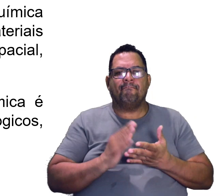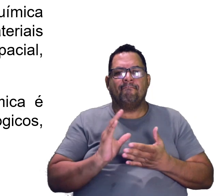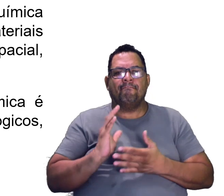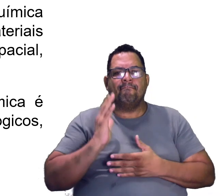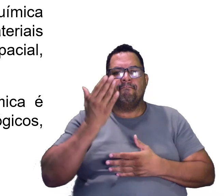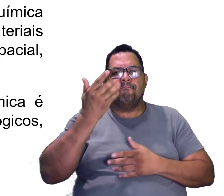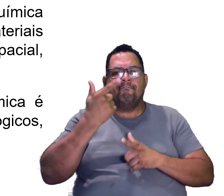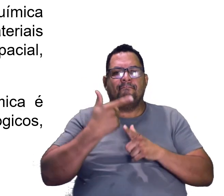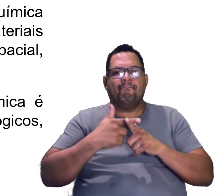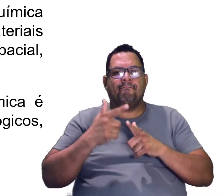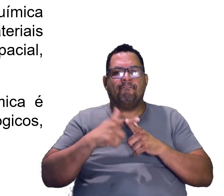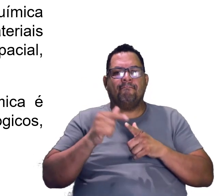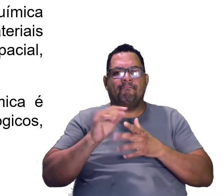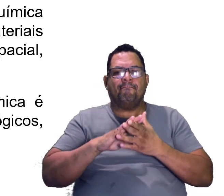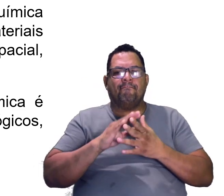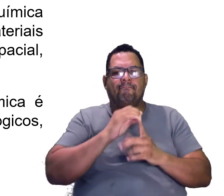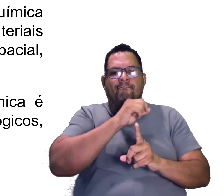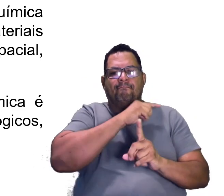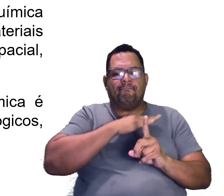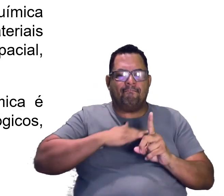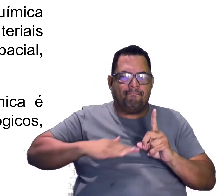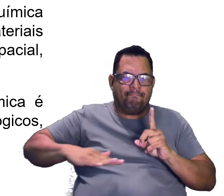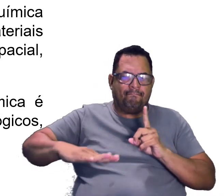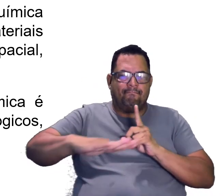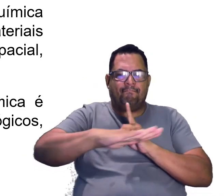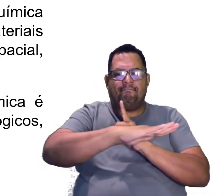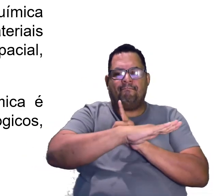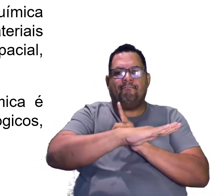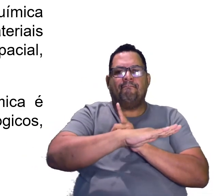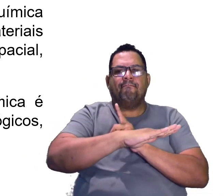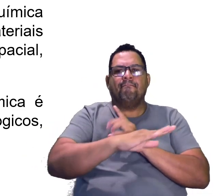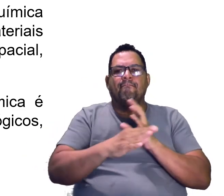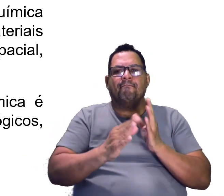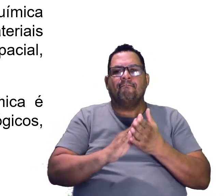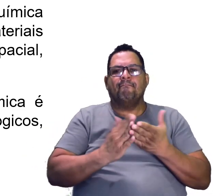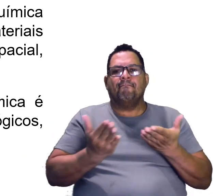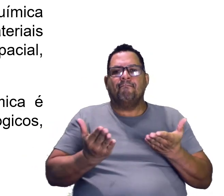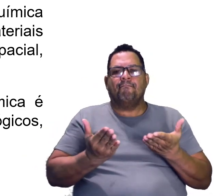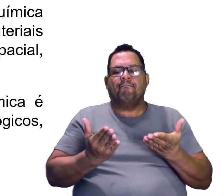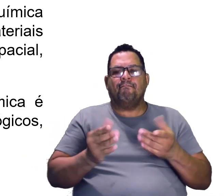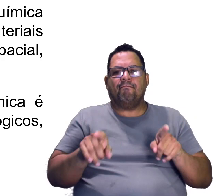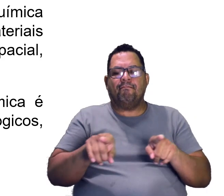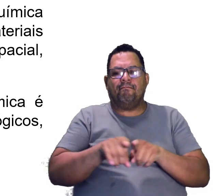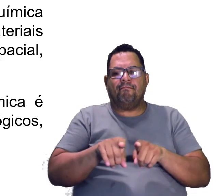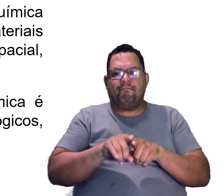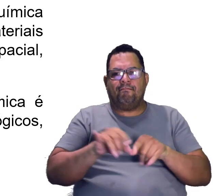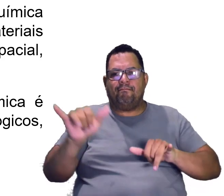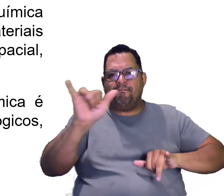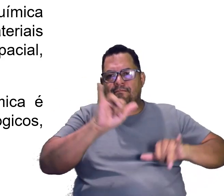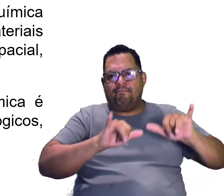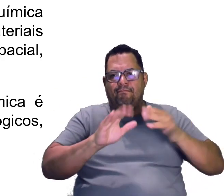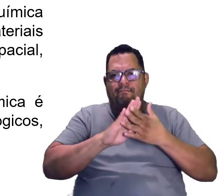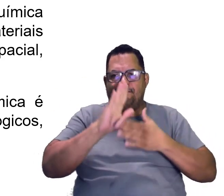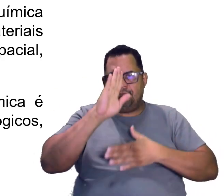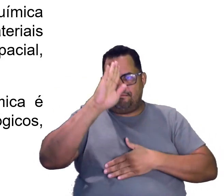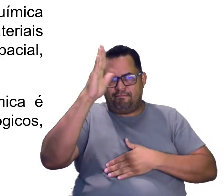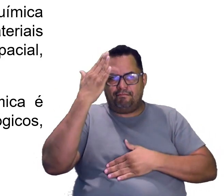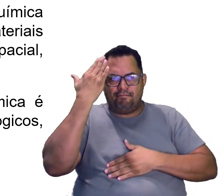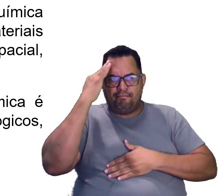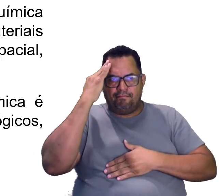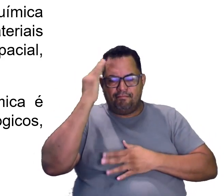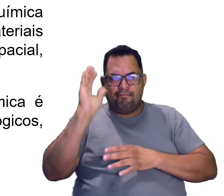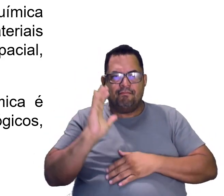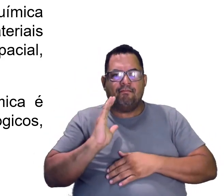solução de problemas ambientais, a química está presente, olha aí. Nesse caso, a química é essencial para entender